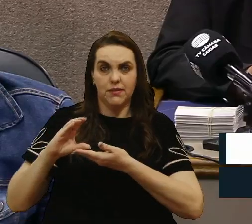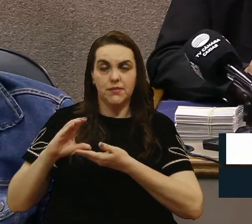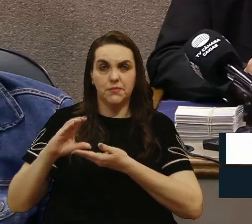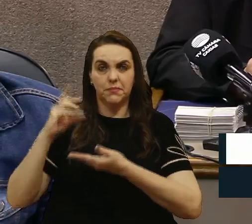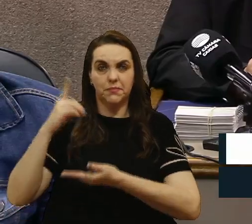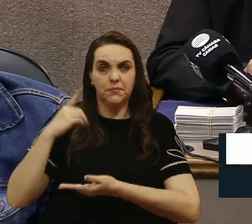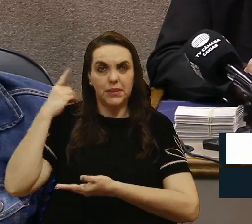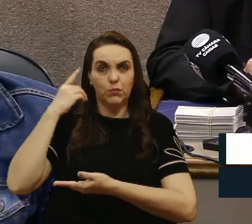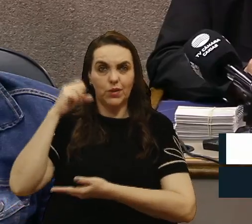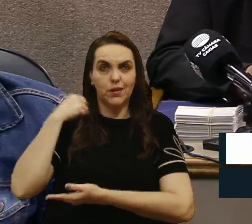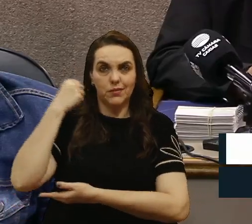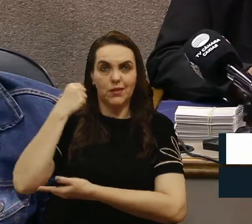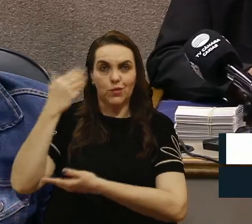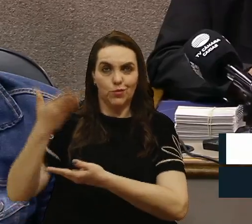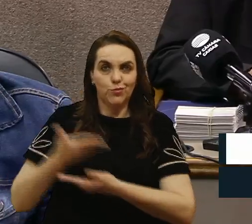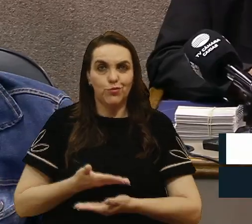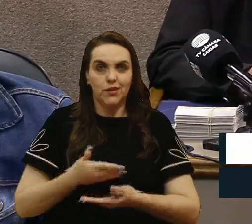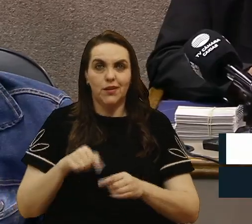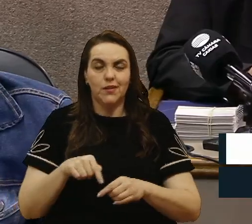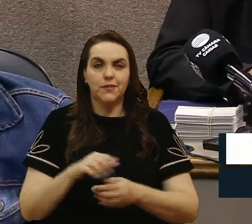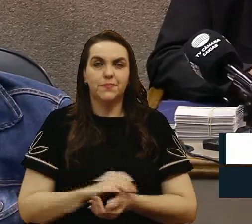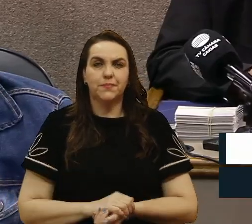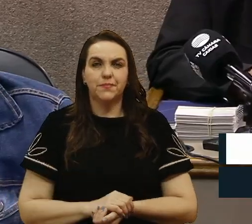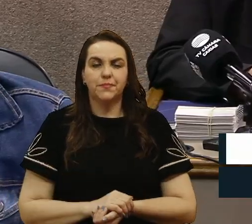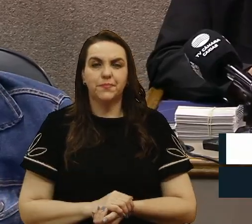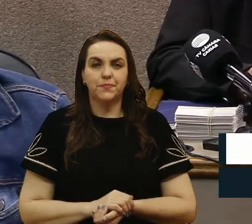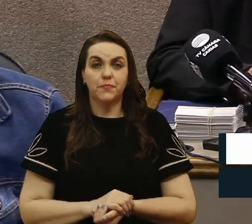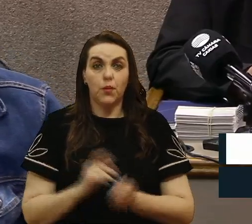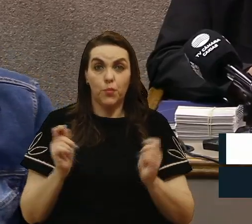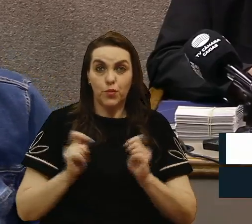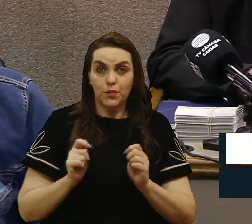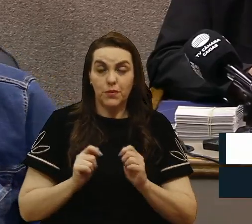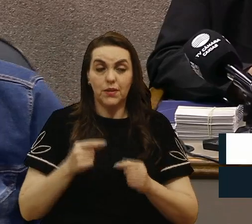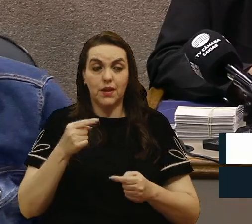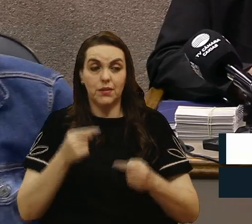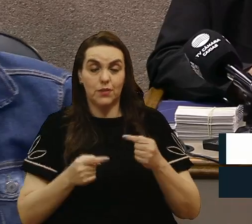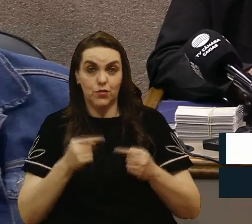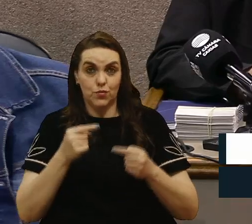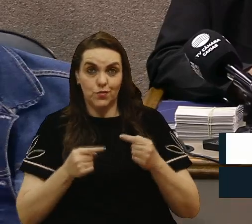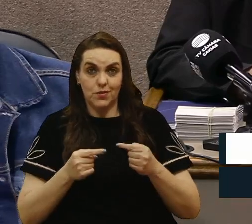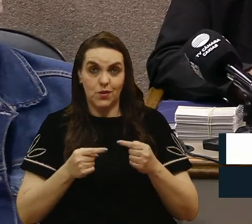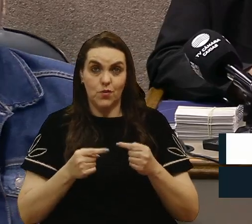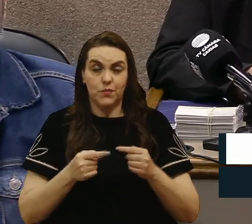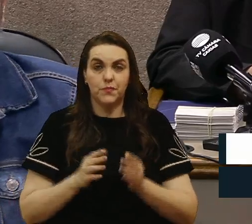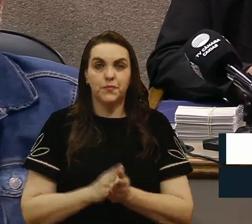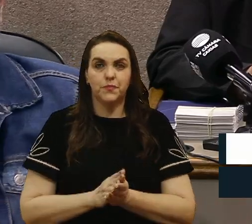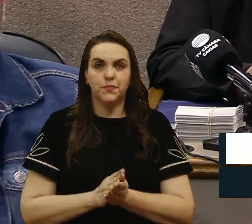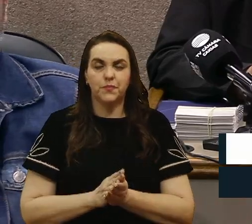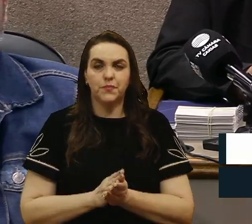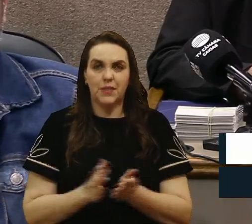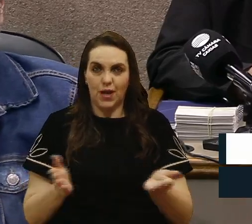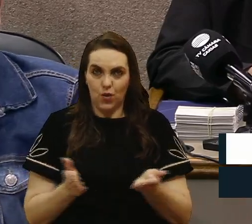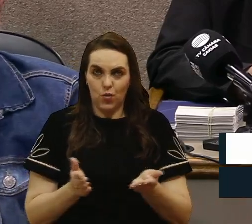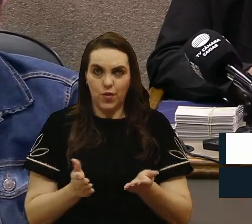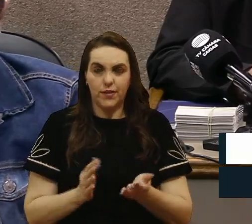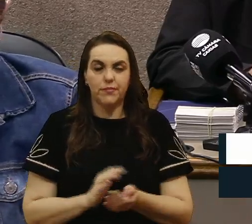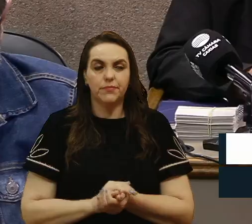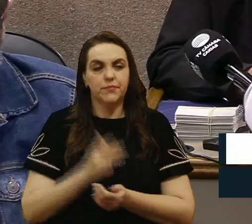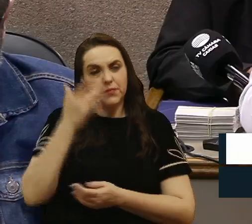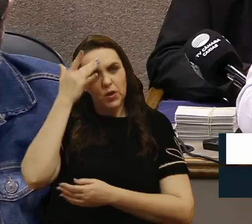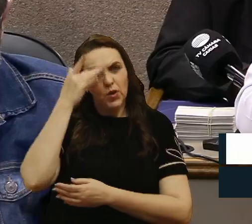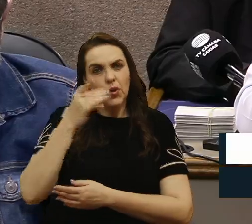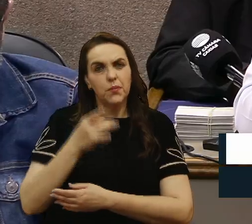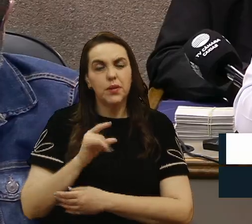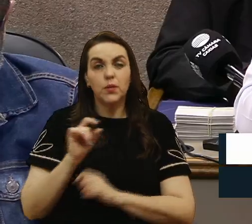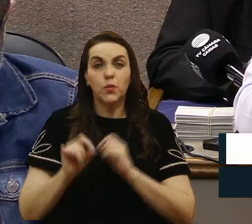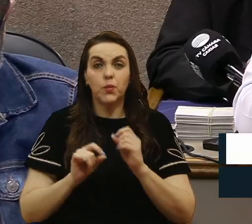parlamentares. Para que possamos, nessa discussão, neste primeiro momento, entendermos a